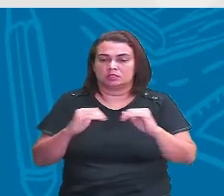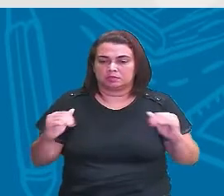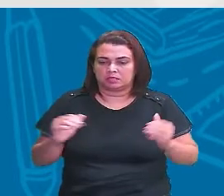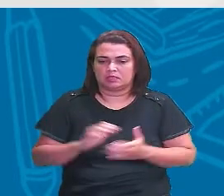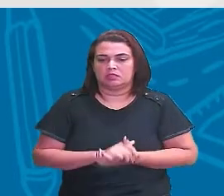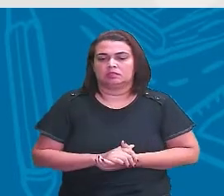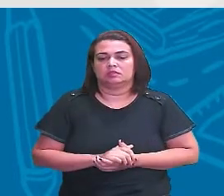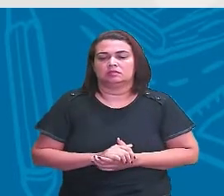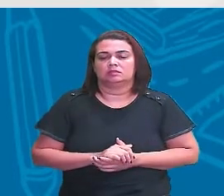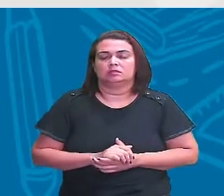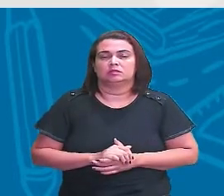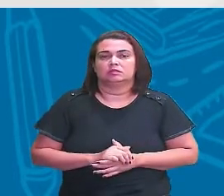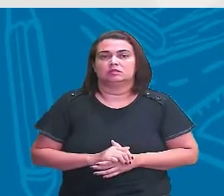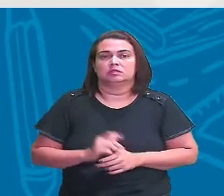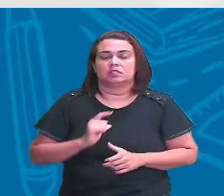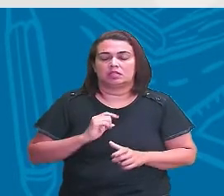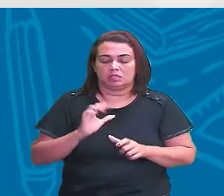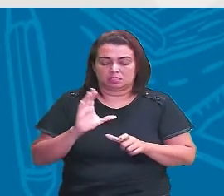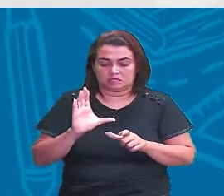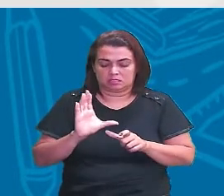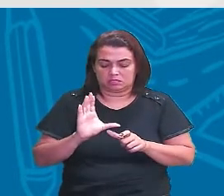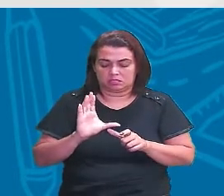sílabas. Temos